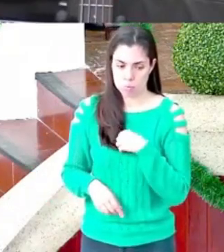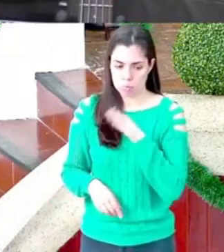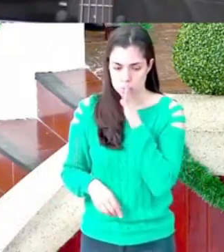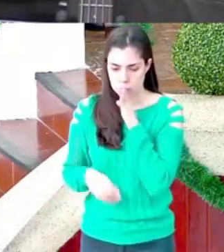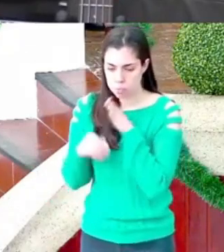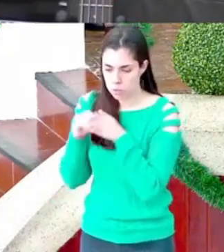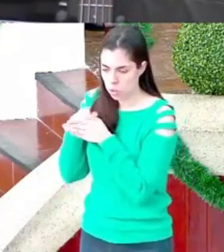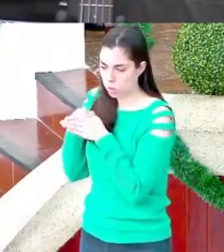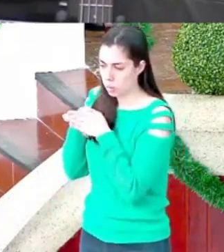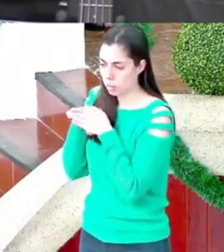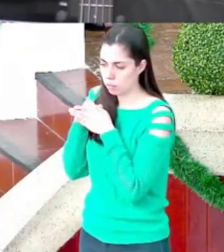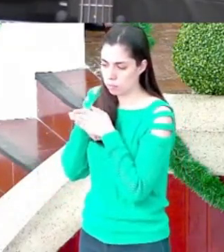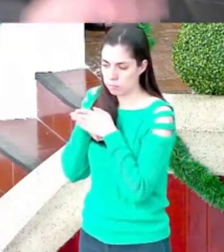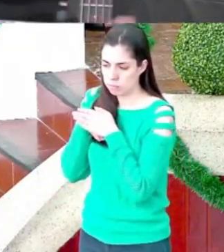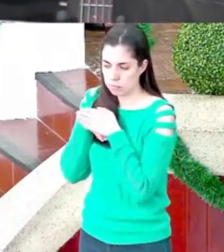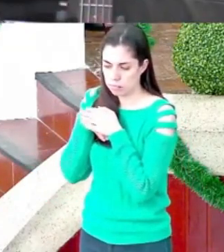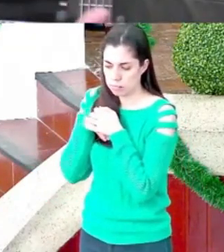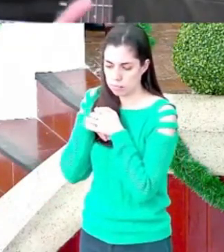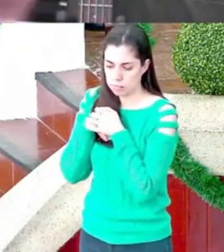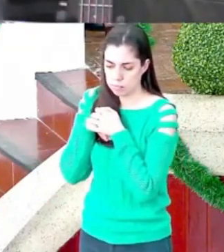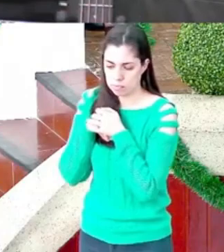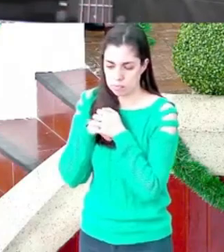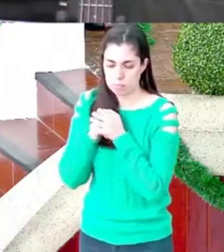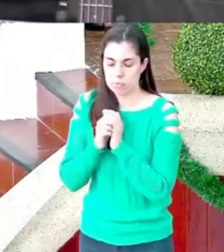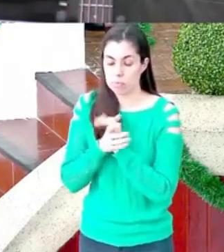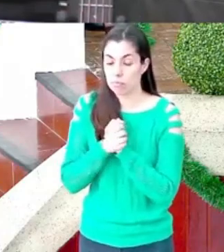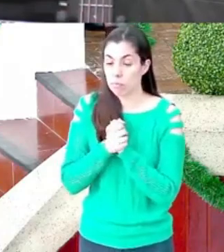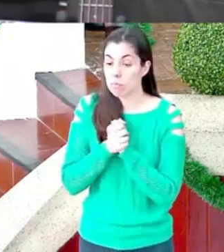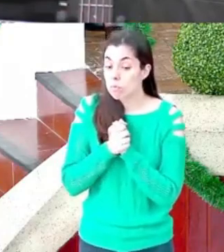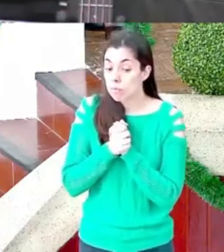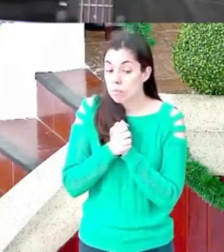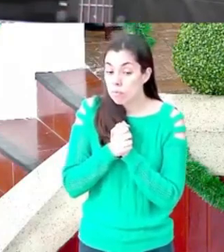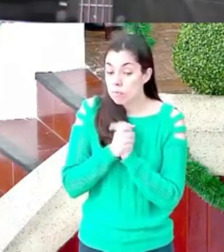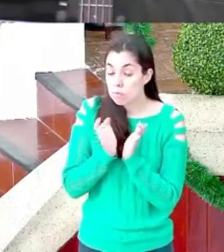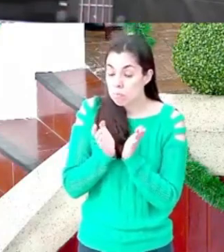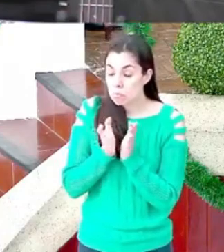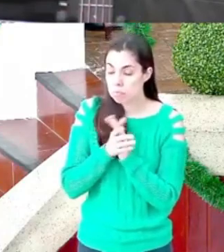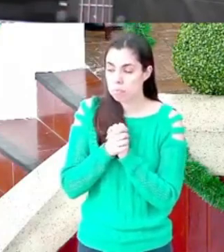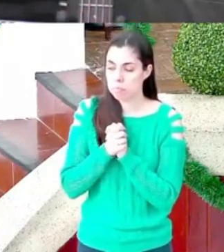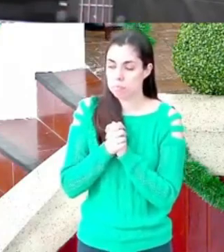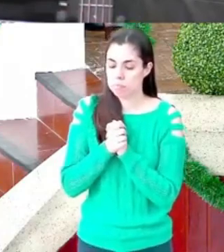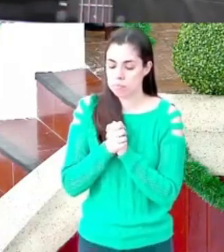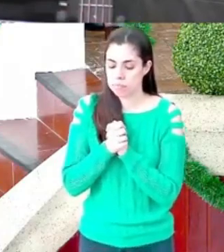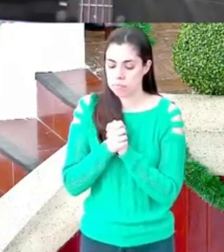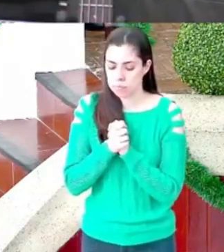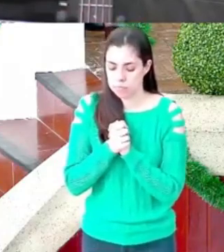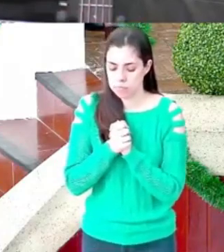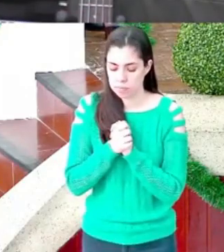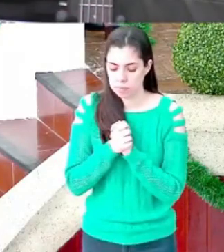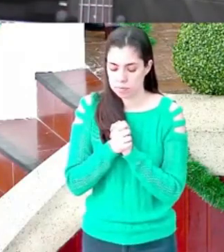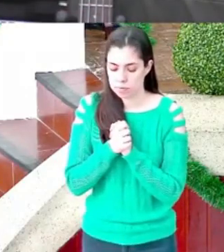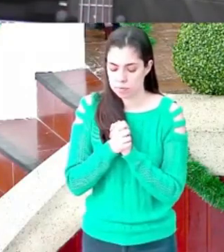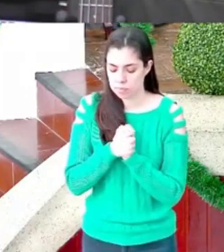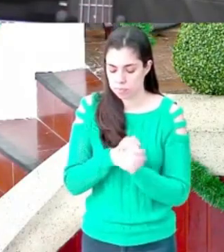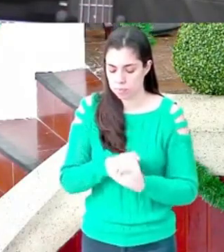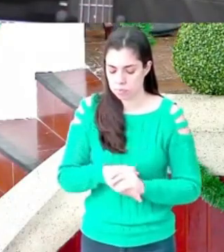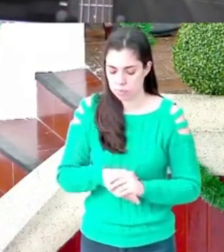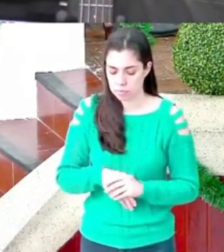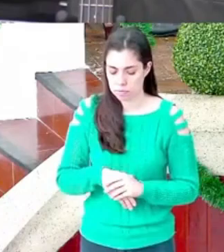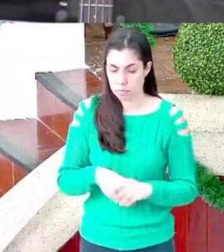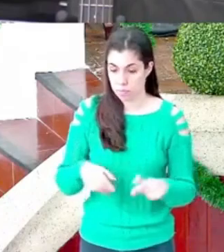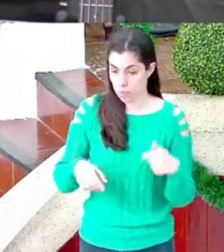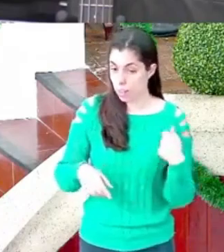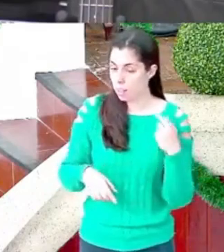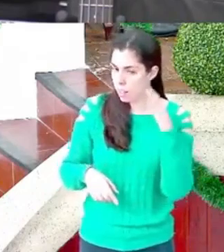se posicionam a respeito de situações de obras no mundo, e nós estamos ali numa roda